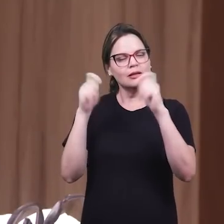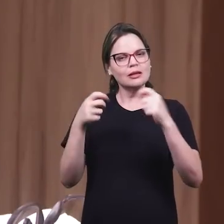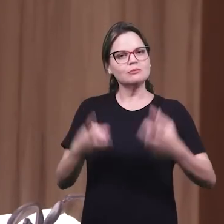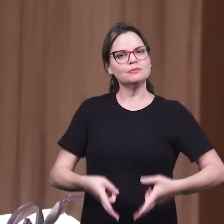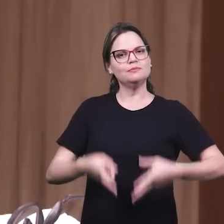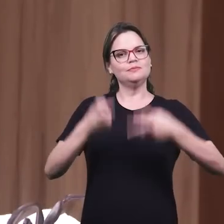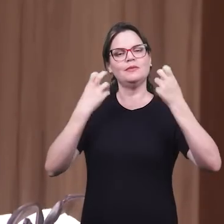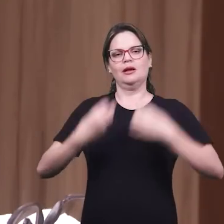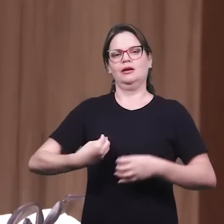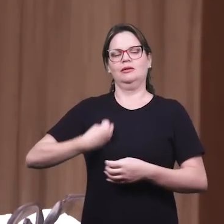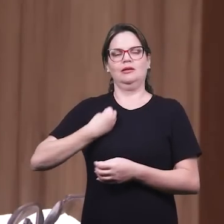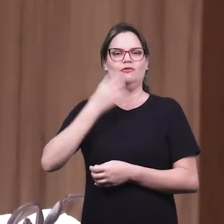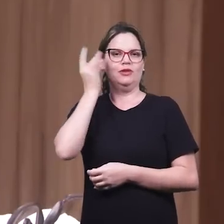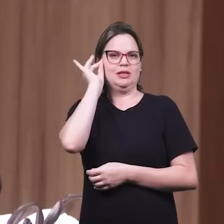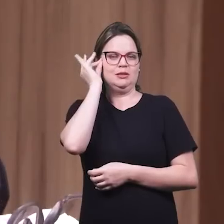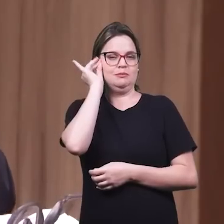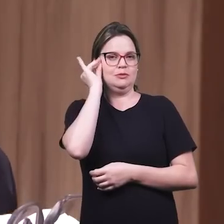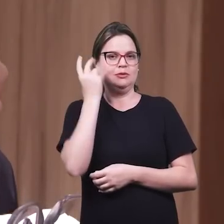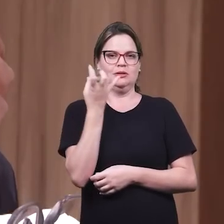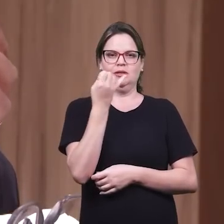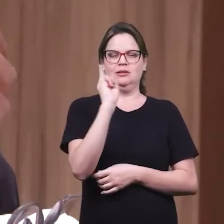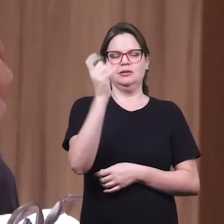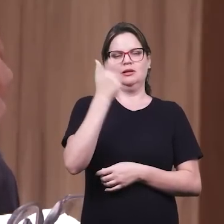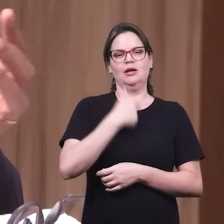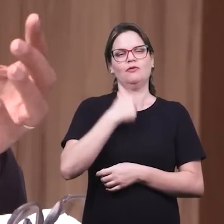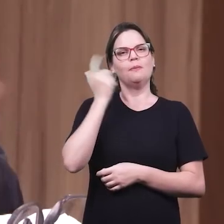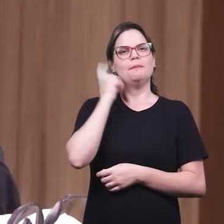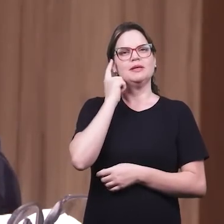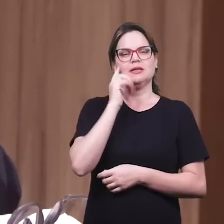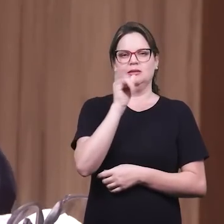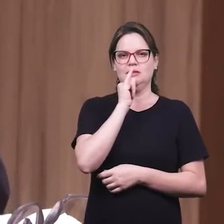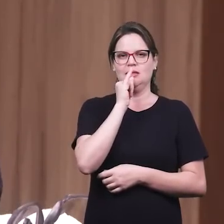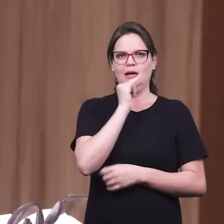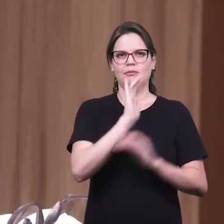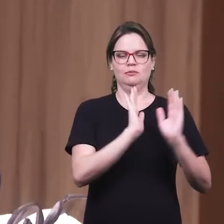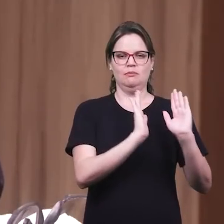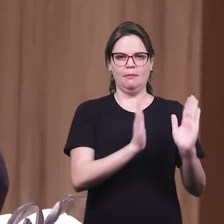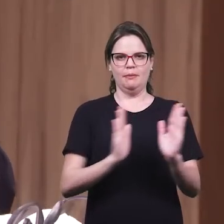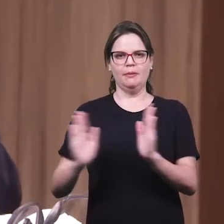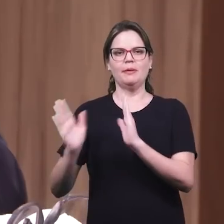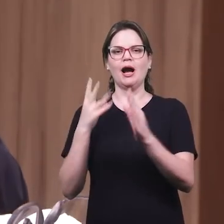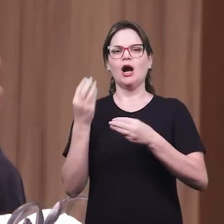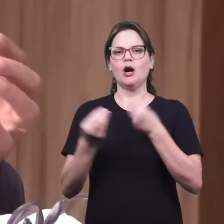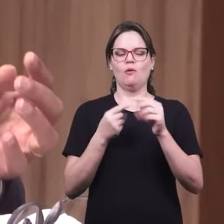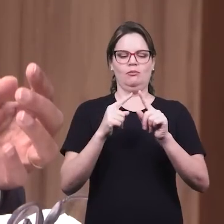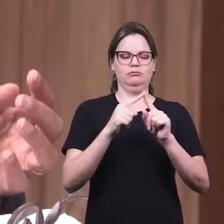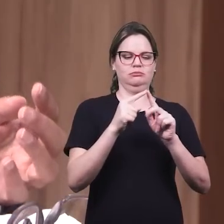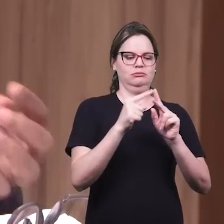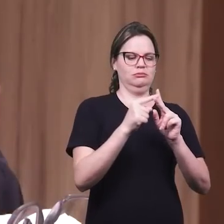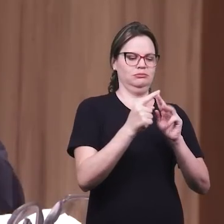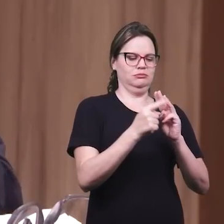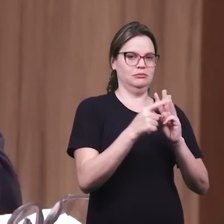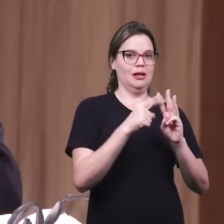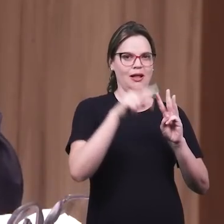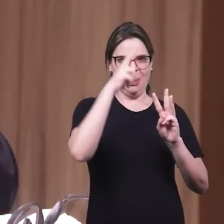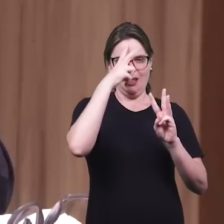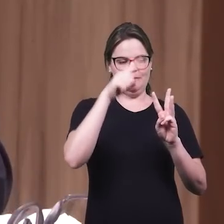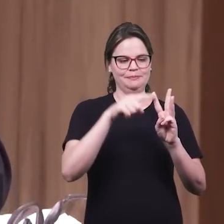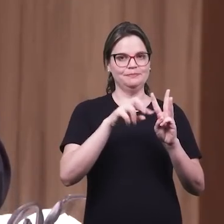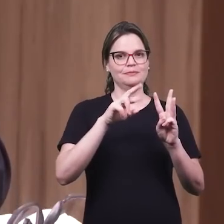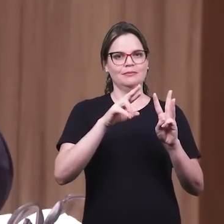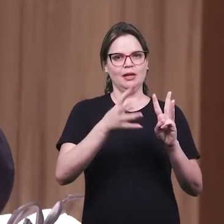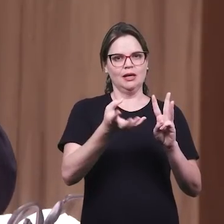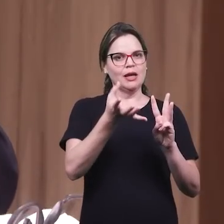que quando a gente pensa nos processos de formação da memória, que é o registro, que é